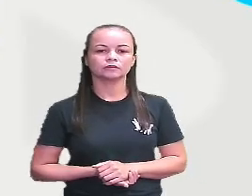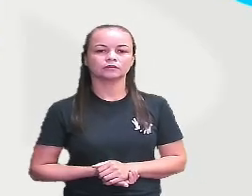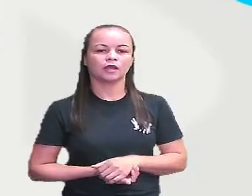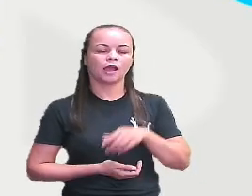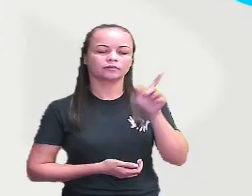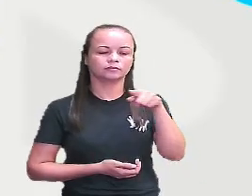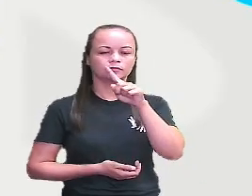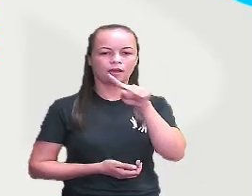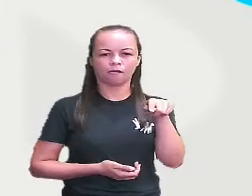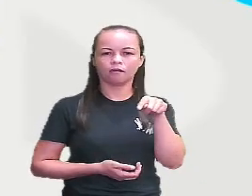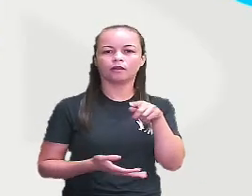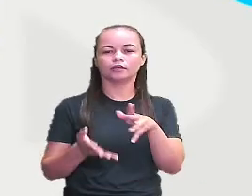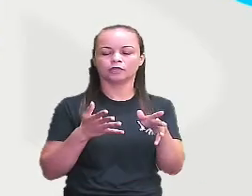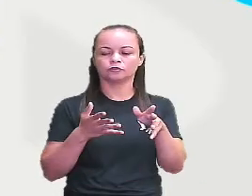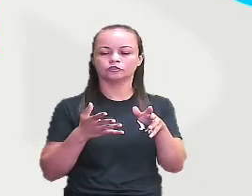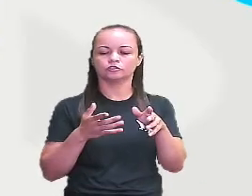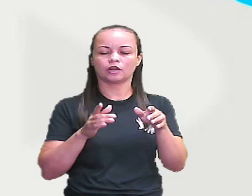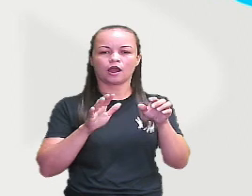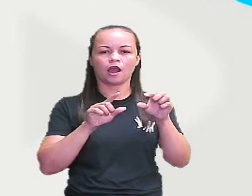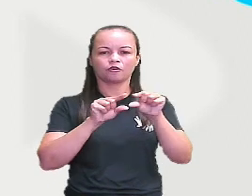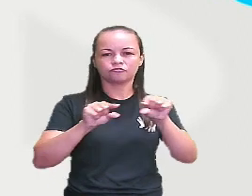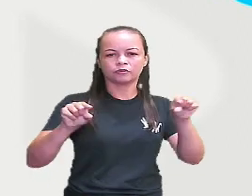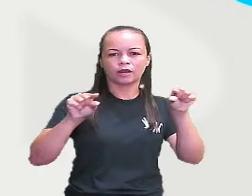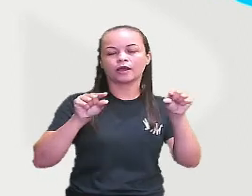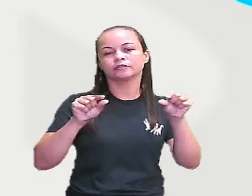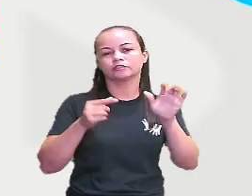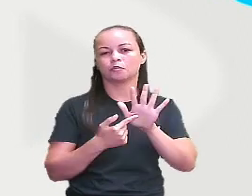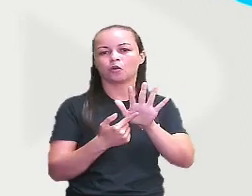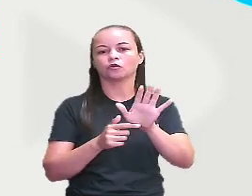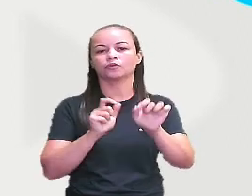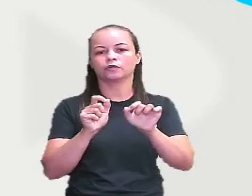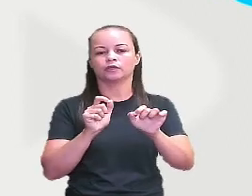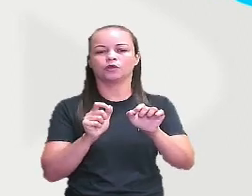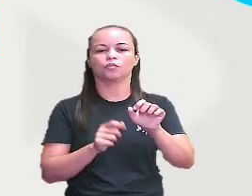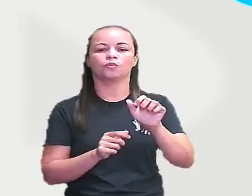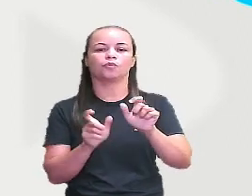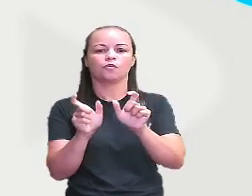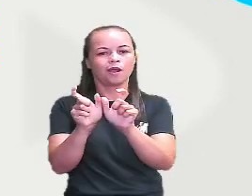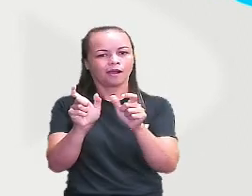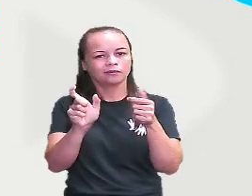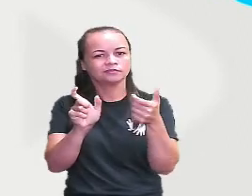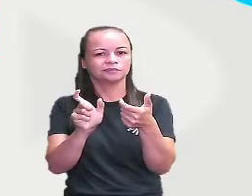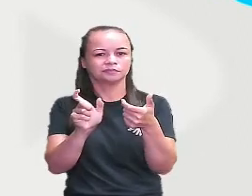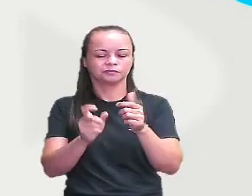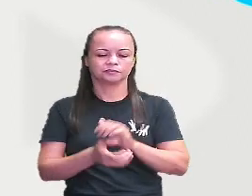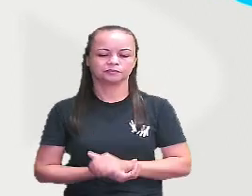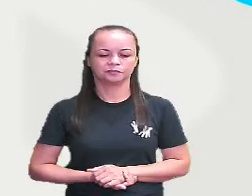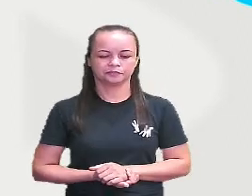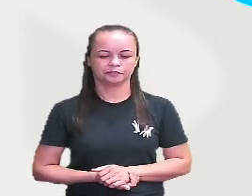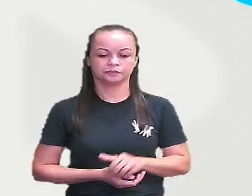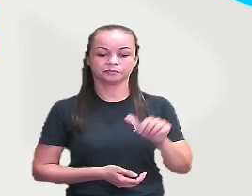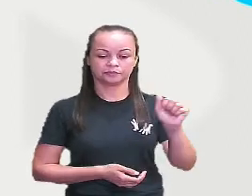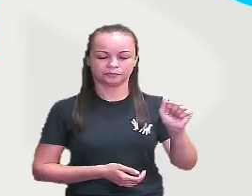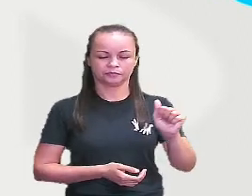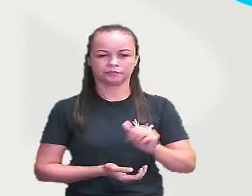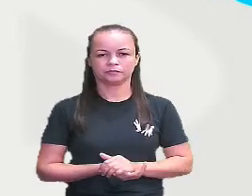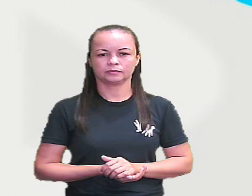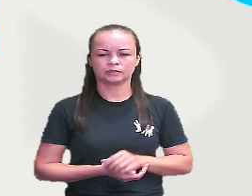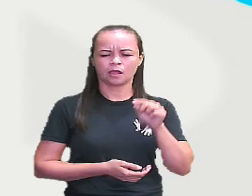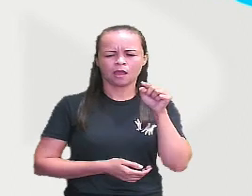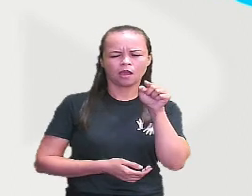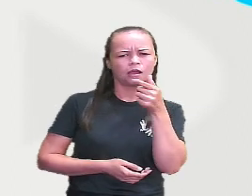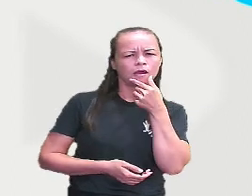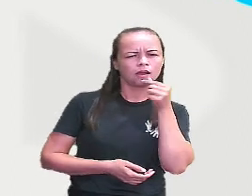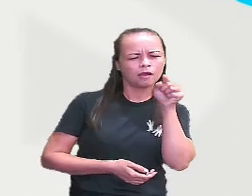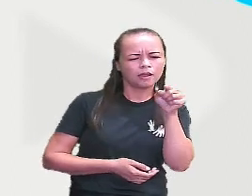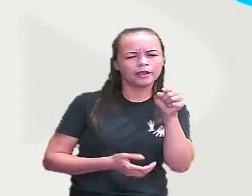cuja frase apresenta antônimos. Ele é simpático e